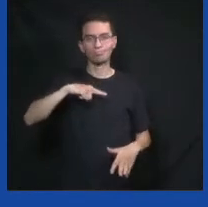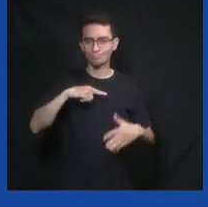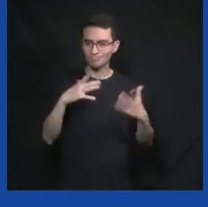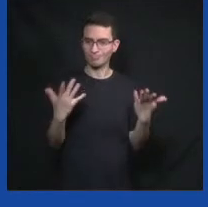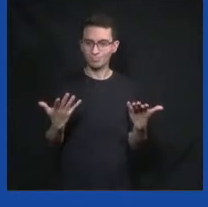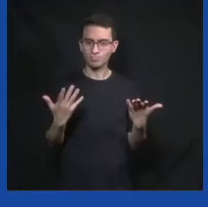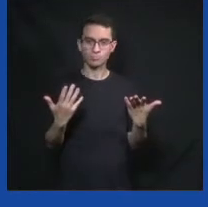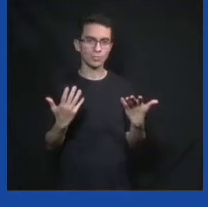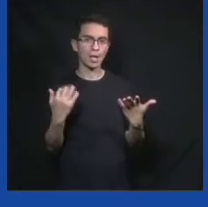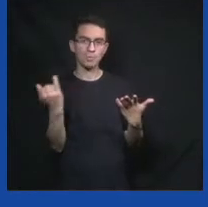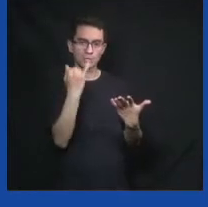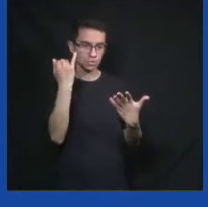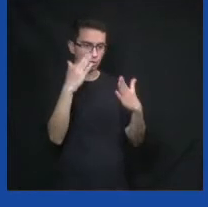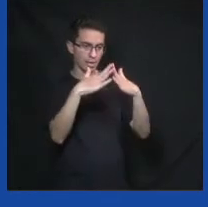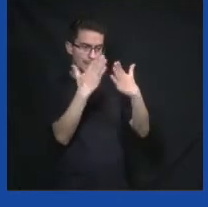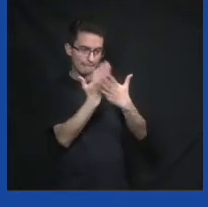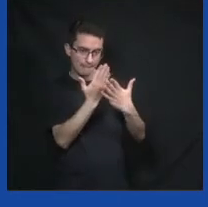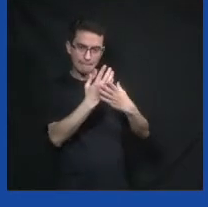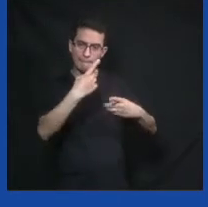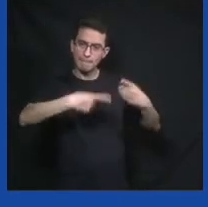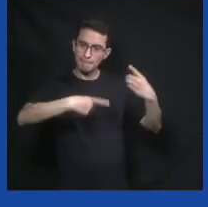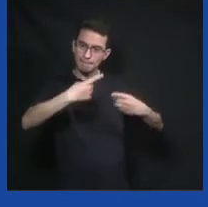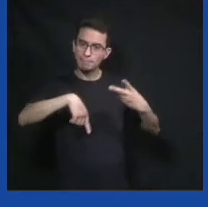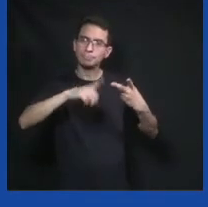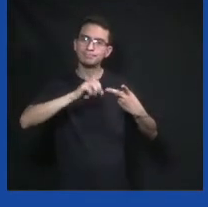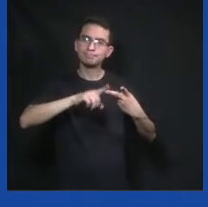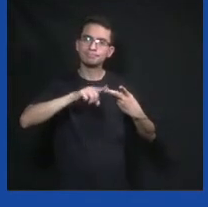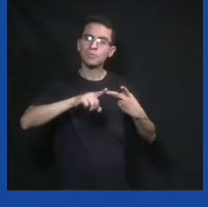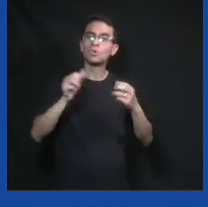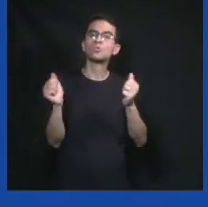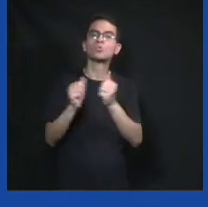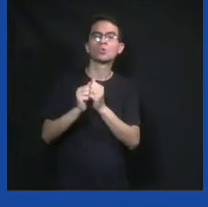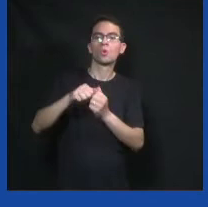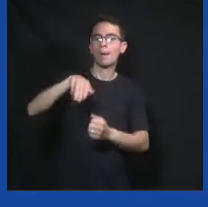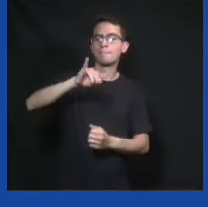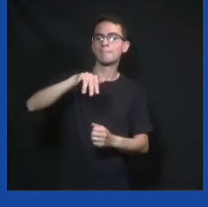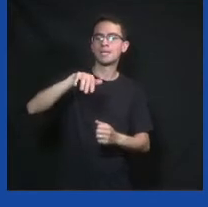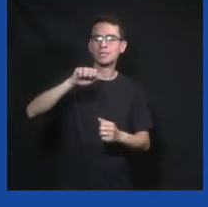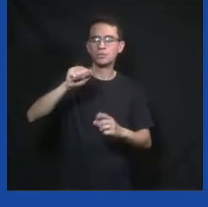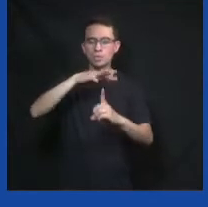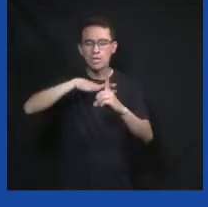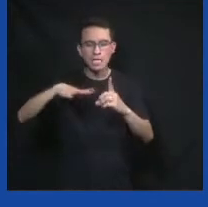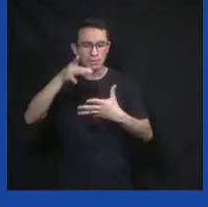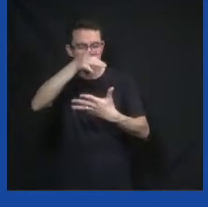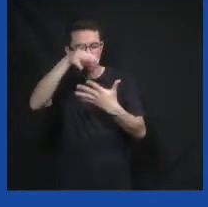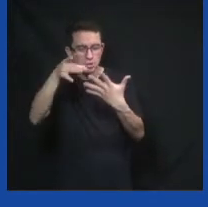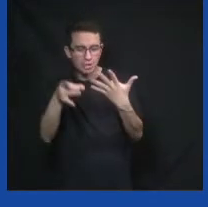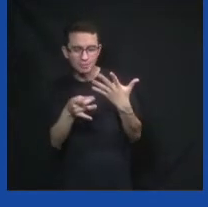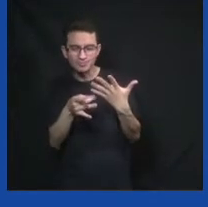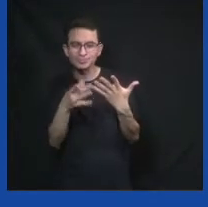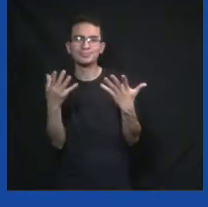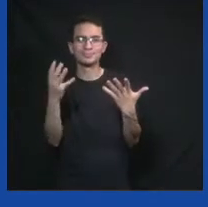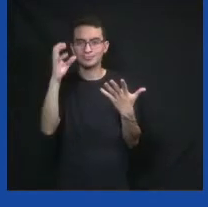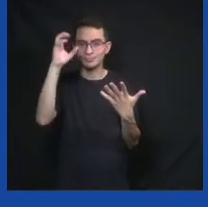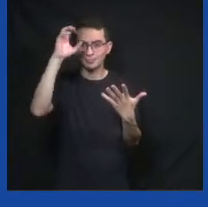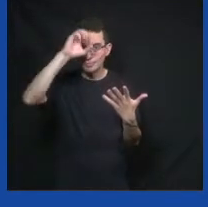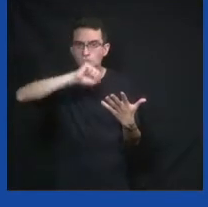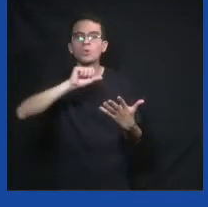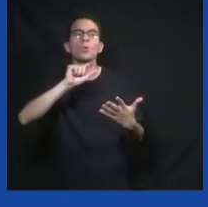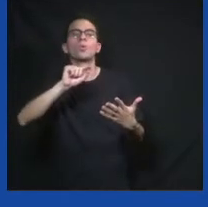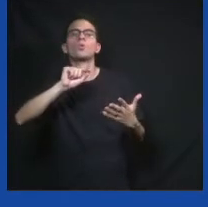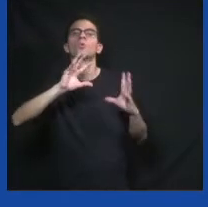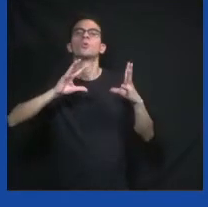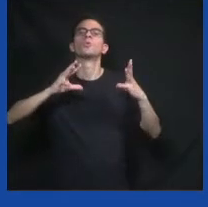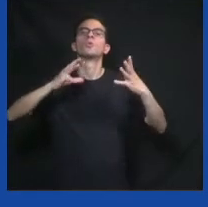educação política com educação para as mídias, na minha visão, para a gente fazer um avanço mais consistente na construção de uma